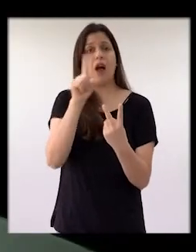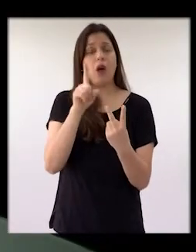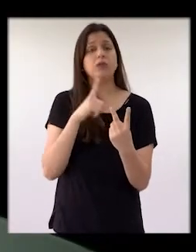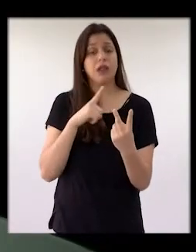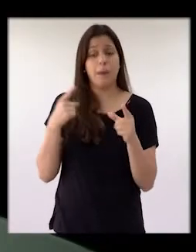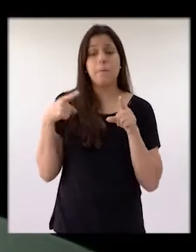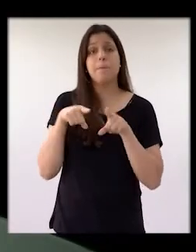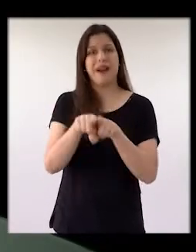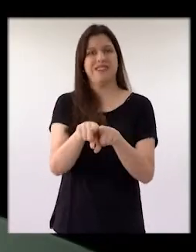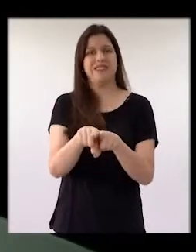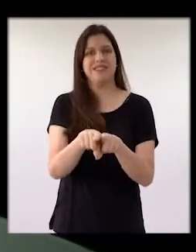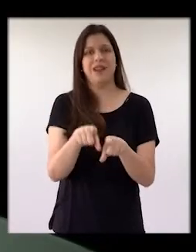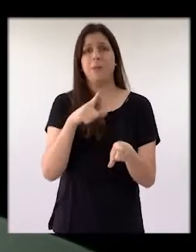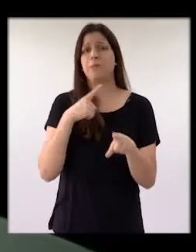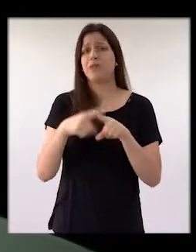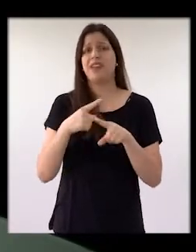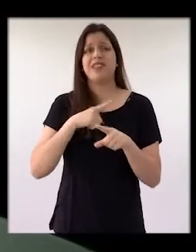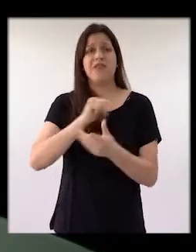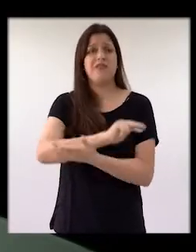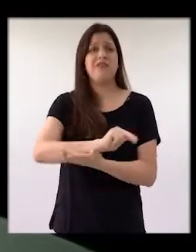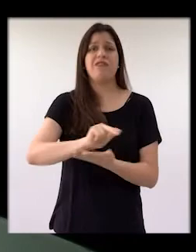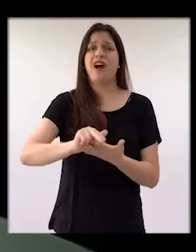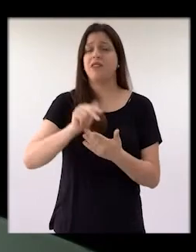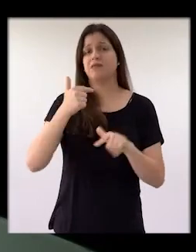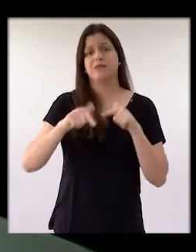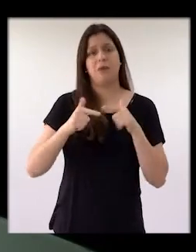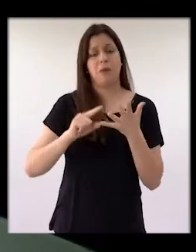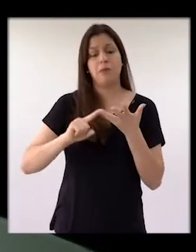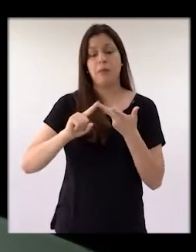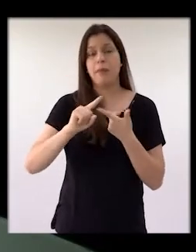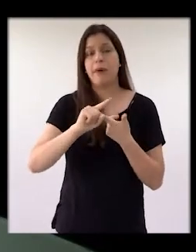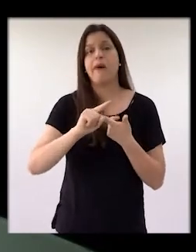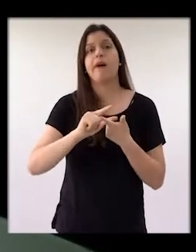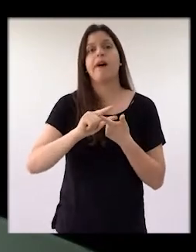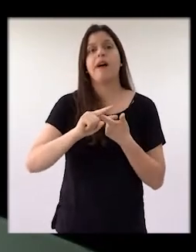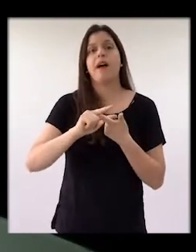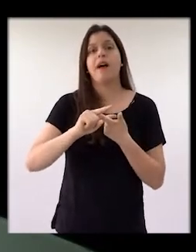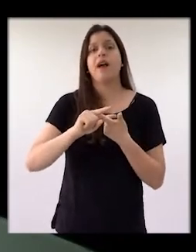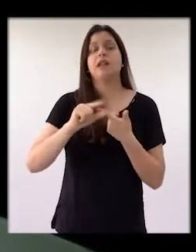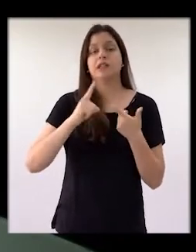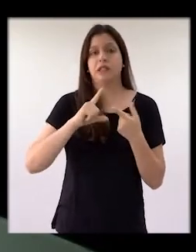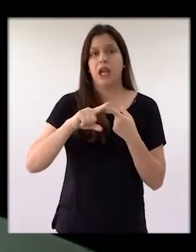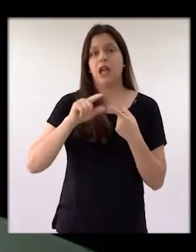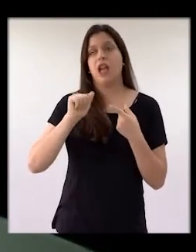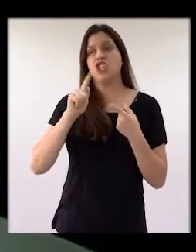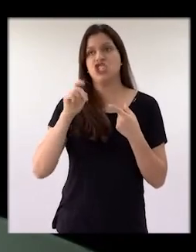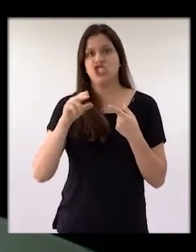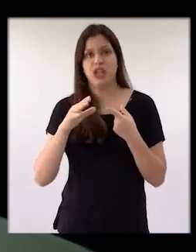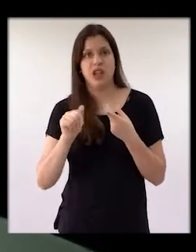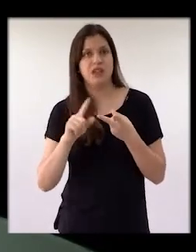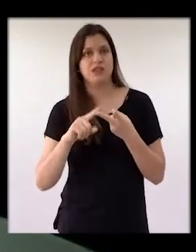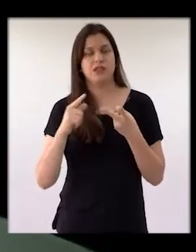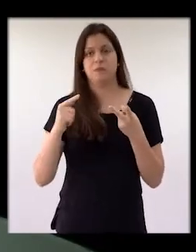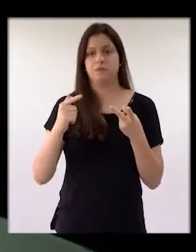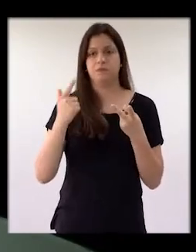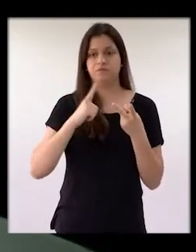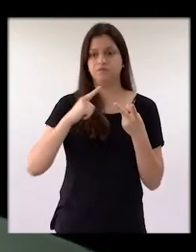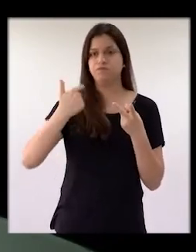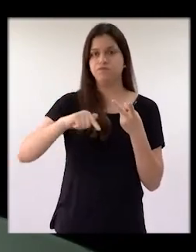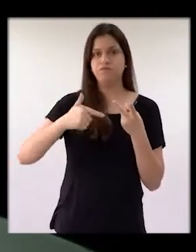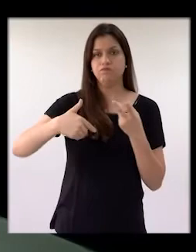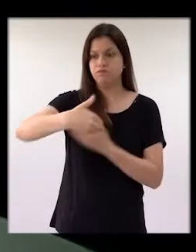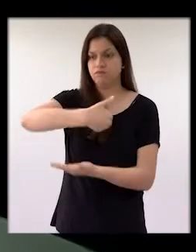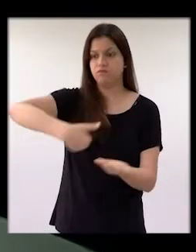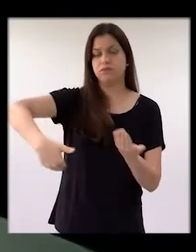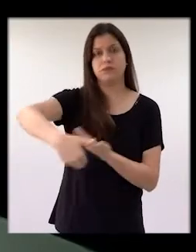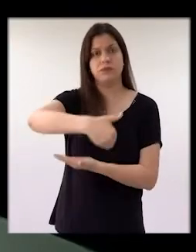outro. Podemos ser parceiros, porque são vários os agentes que estão envolvidos no saneamento. Não só são os provedores, são as